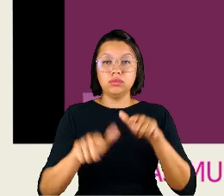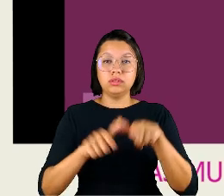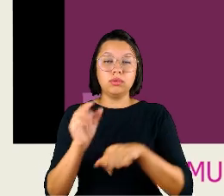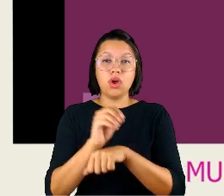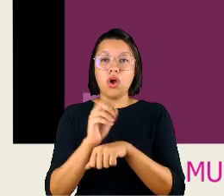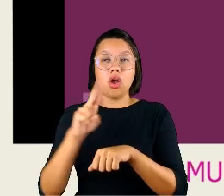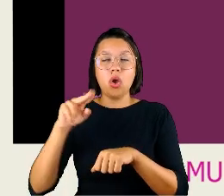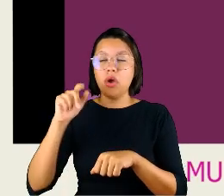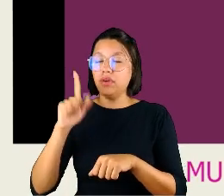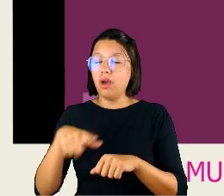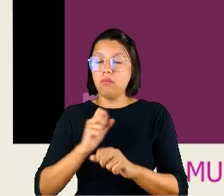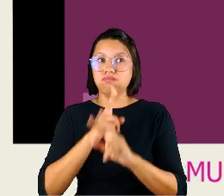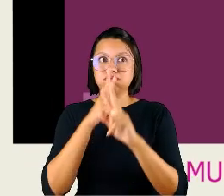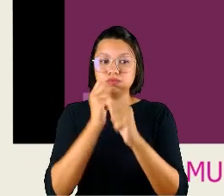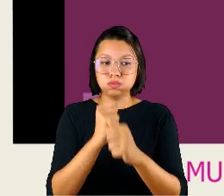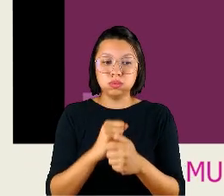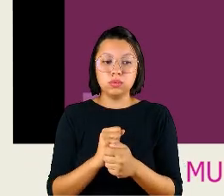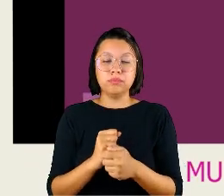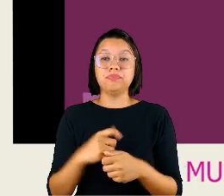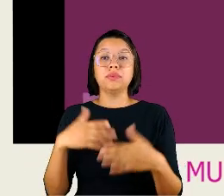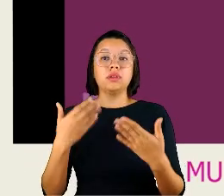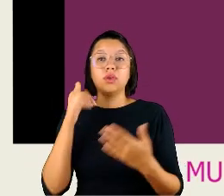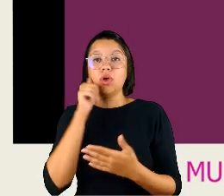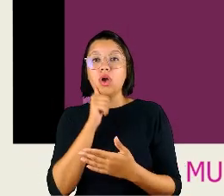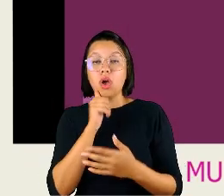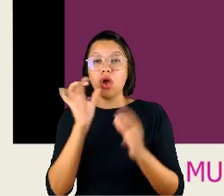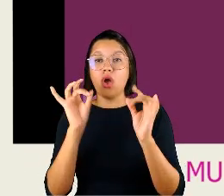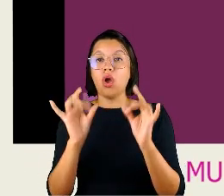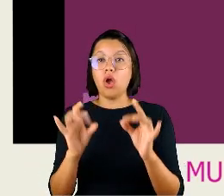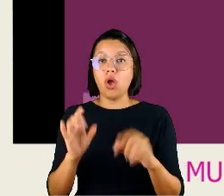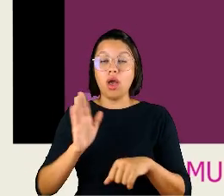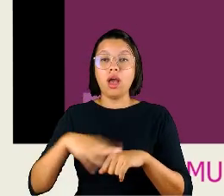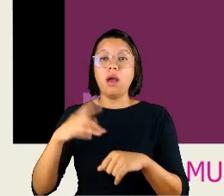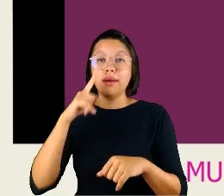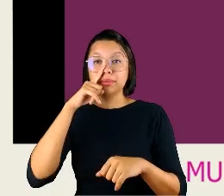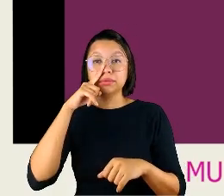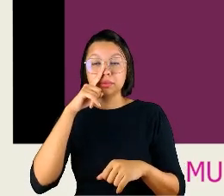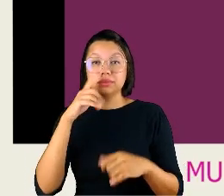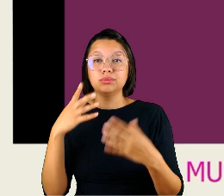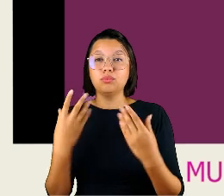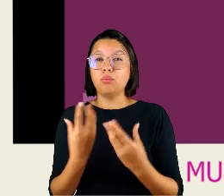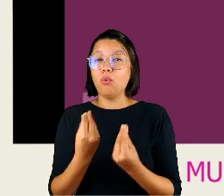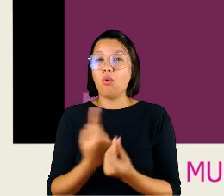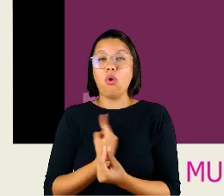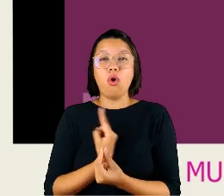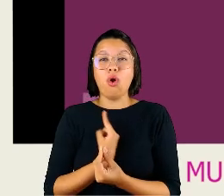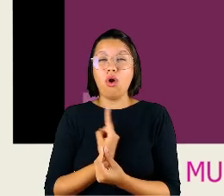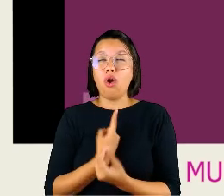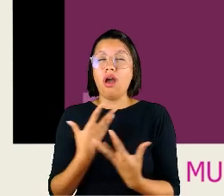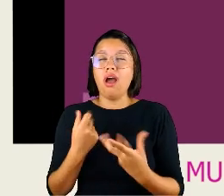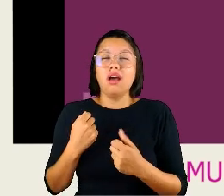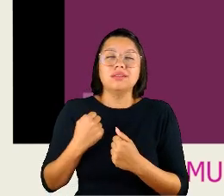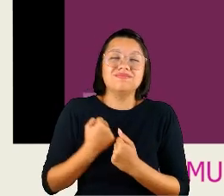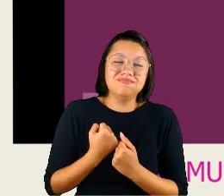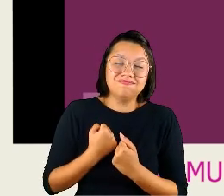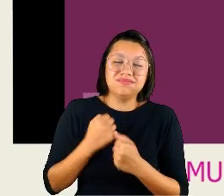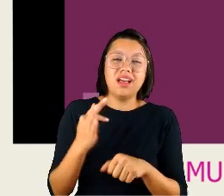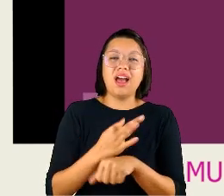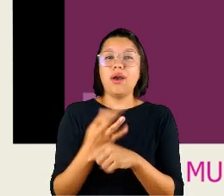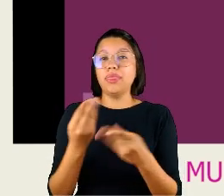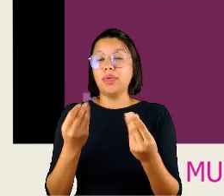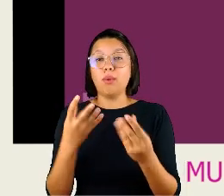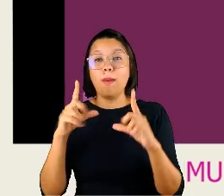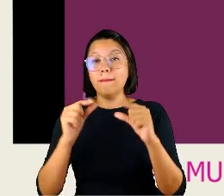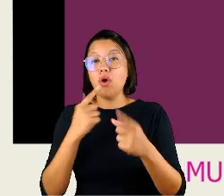tão intenso. Então, as mulheres, especialmente as mais vulneráveis, estão muito sozinhas e sobrecarregadas, e pouco se discute sobre